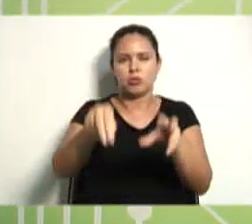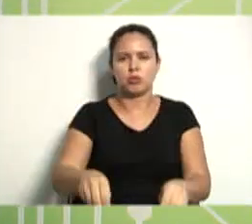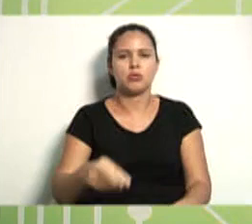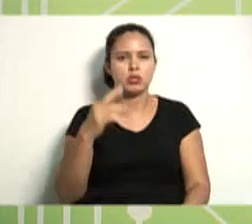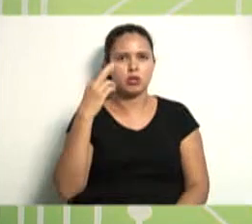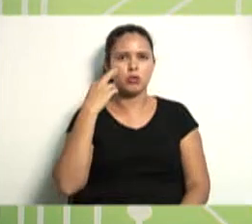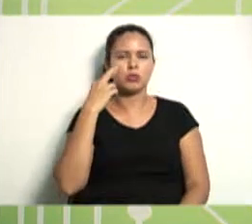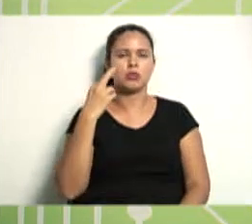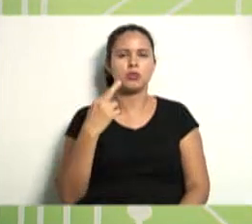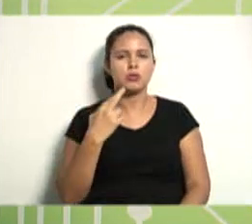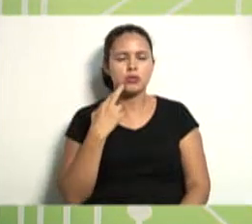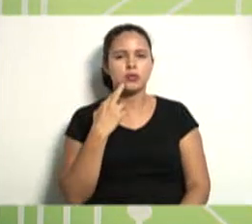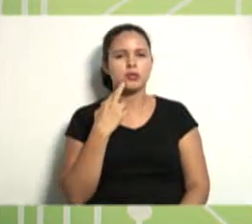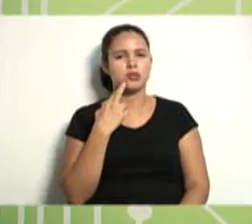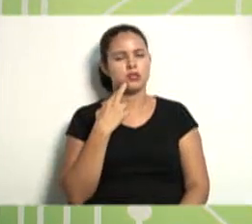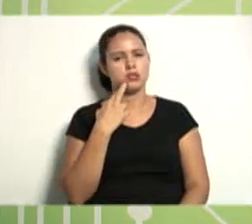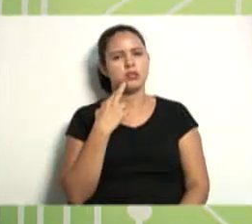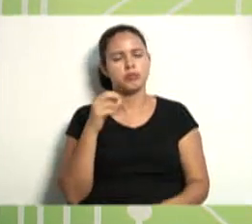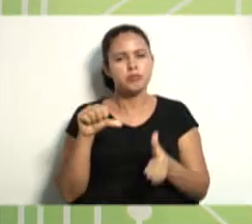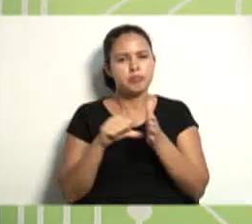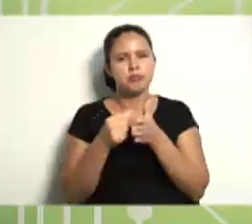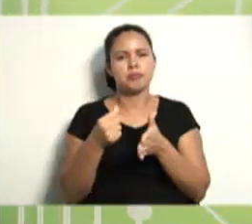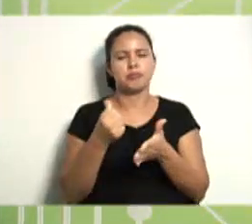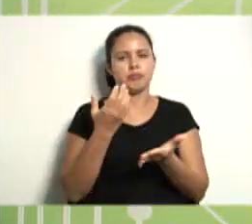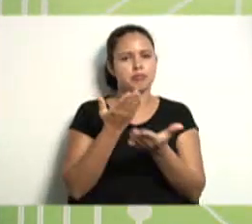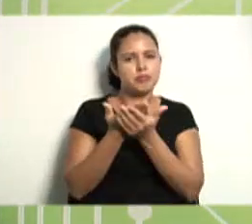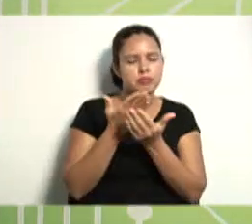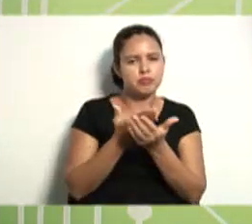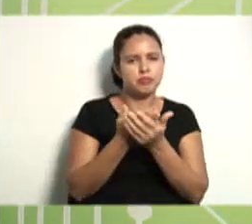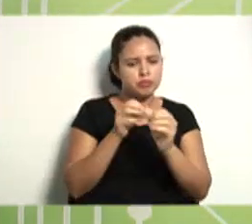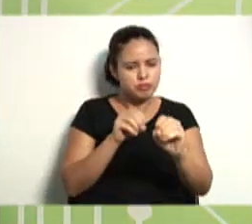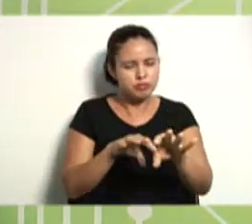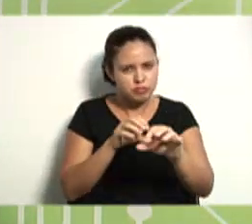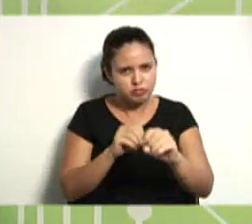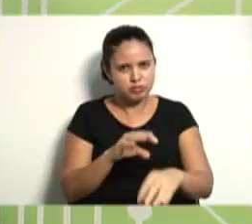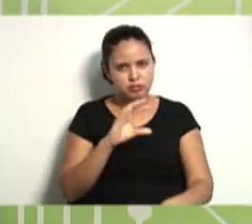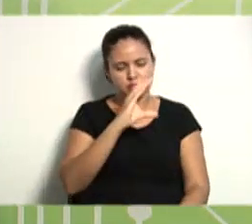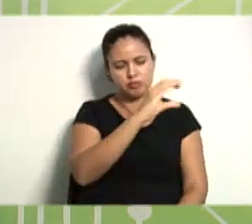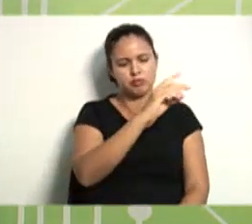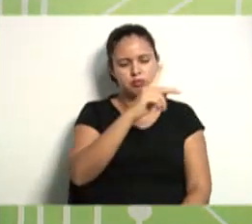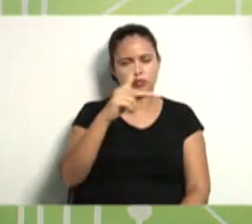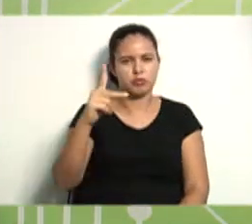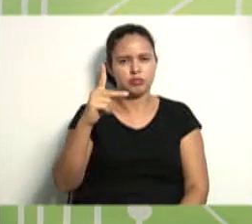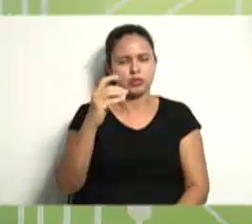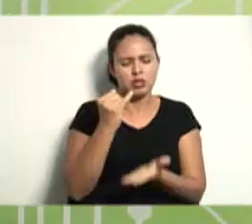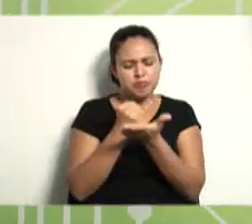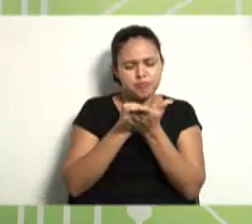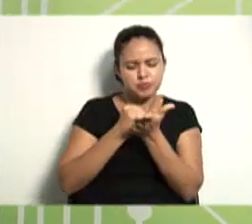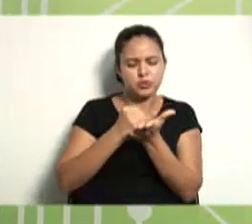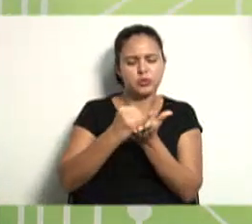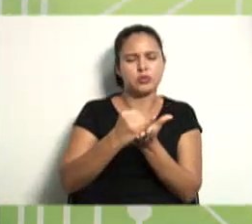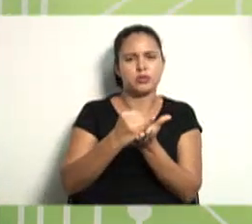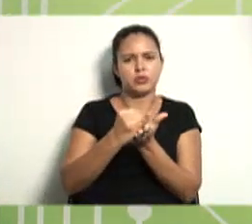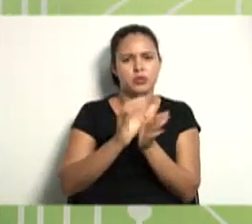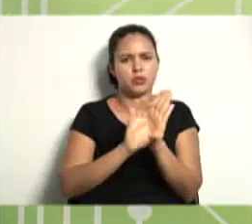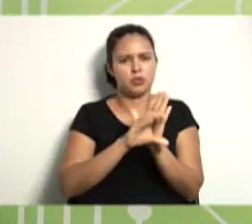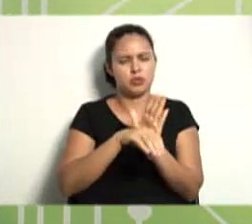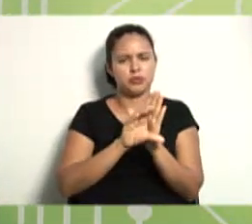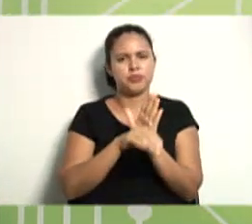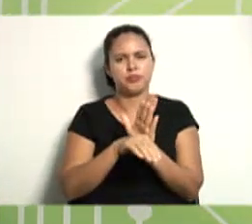de cooperativismo. Nós tentamos aqui, eu e o professor Eliane, introduzir o conceito de trabalho. Nós